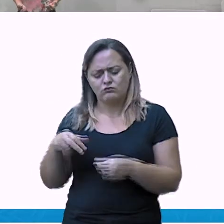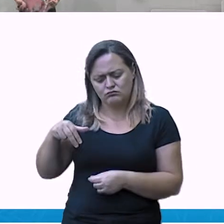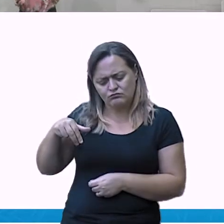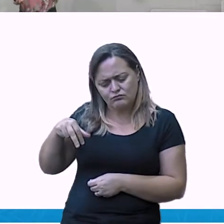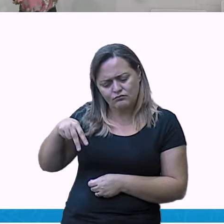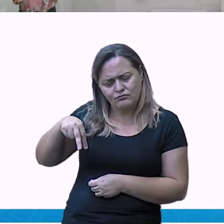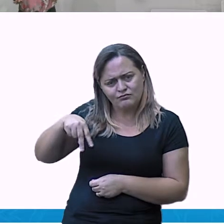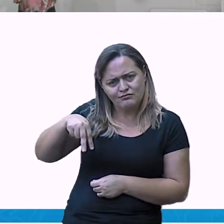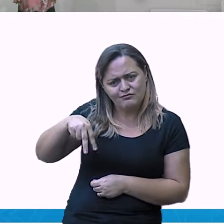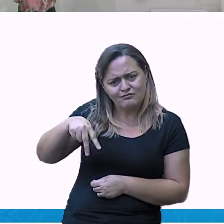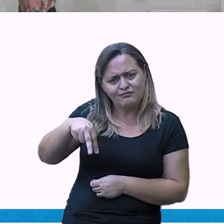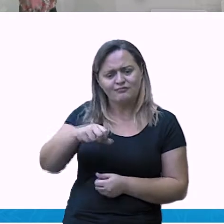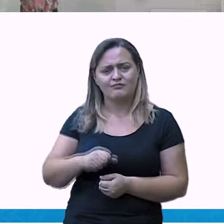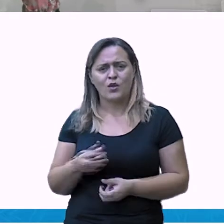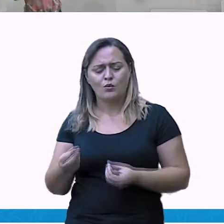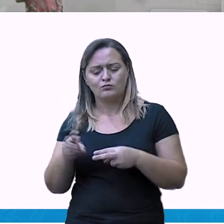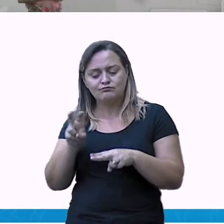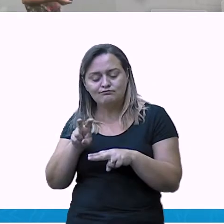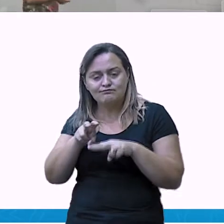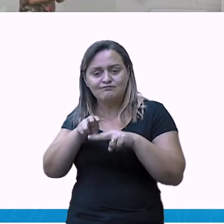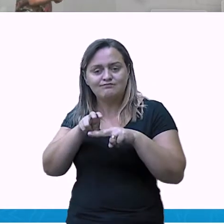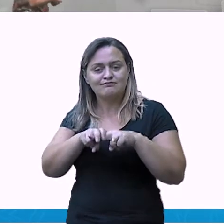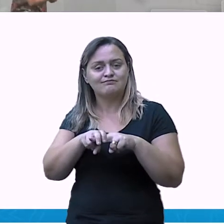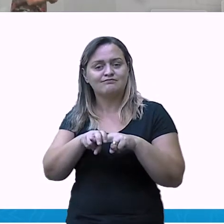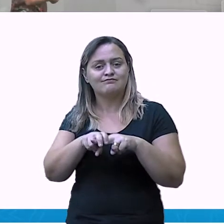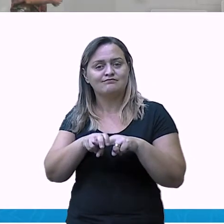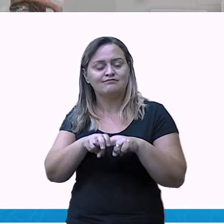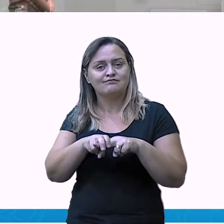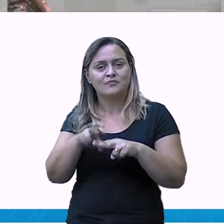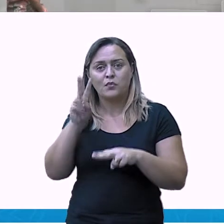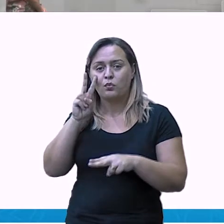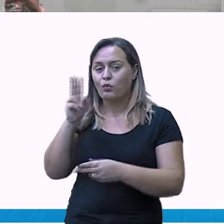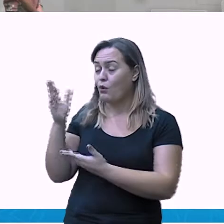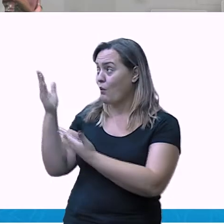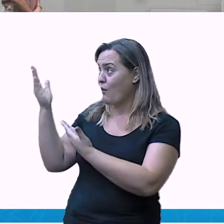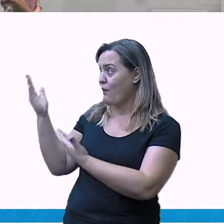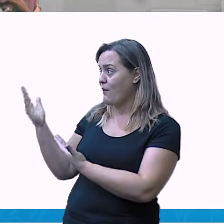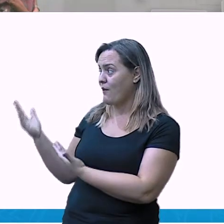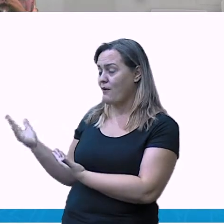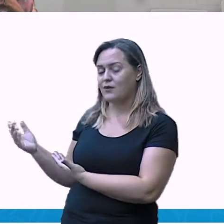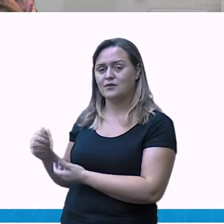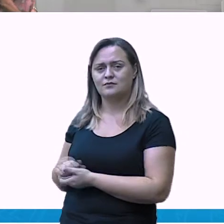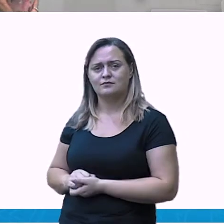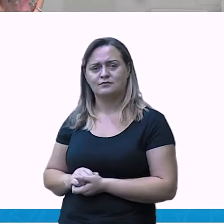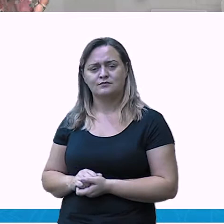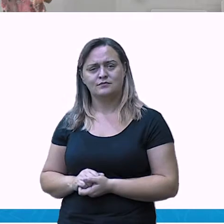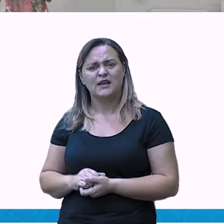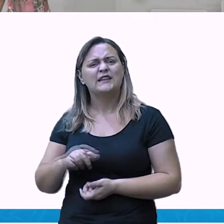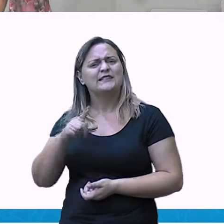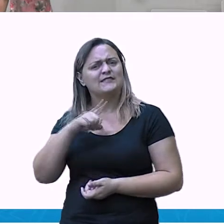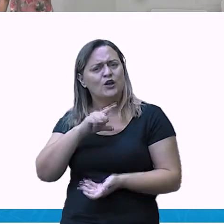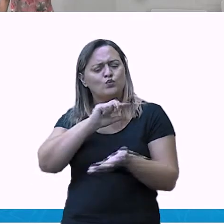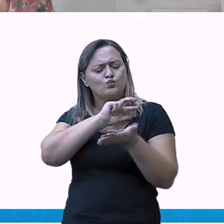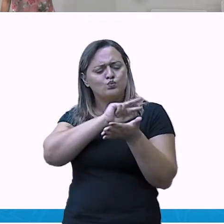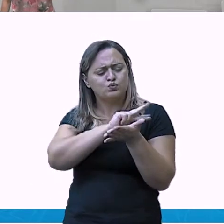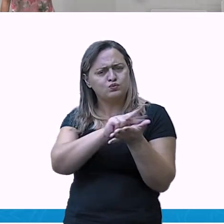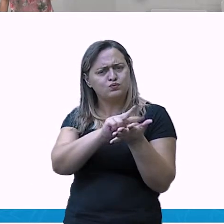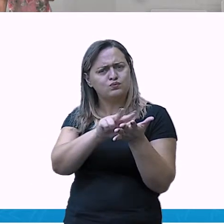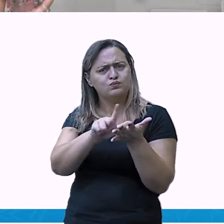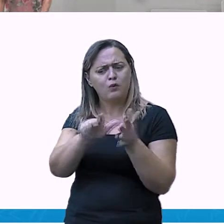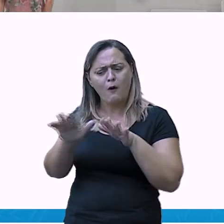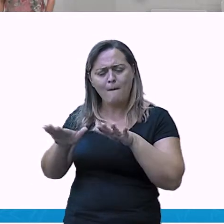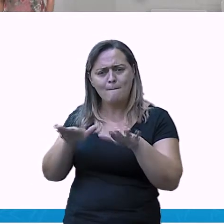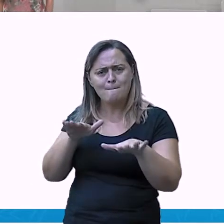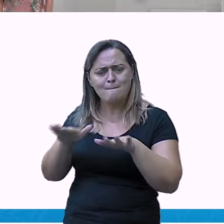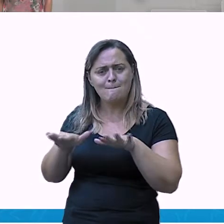de assentar. Gente, você já analisou a diversidade de movimentos que o seu